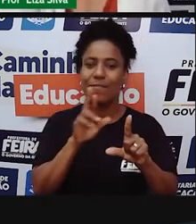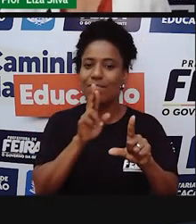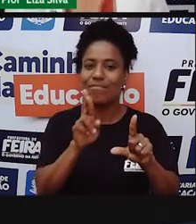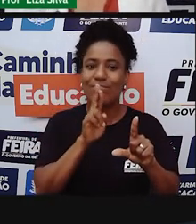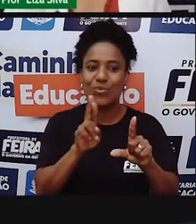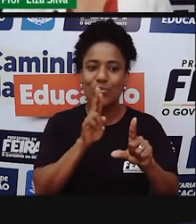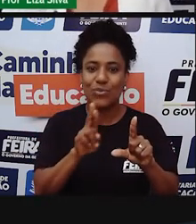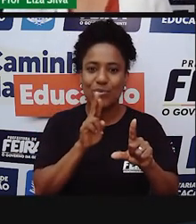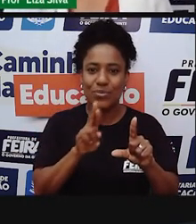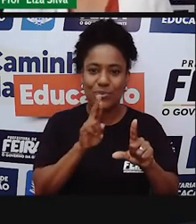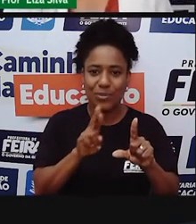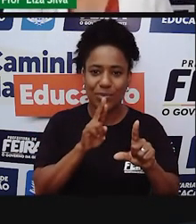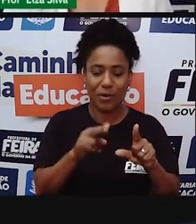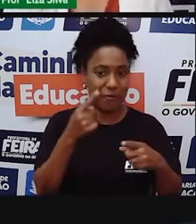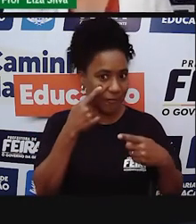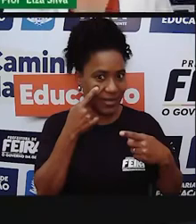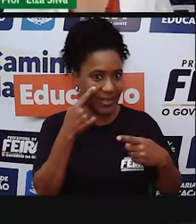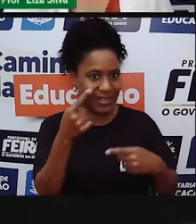go.